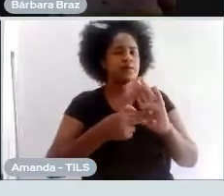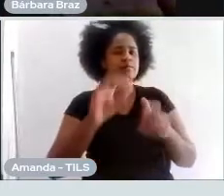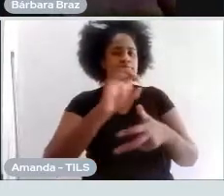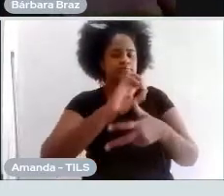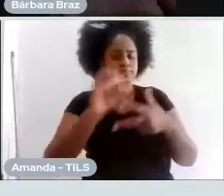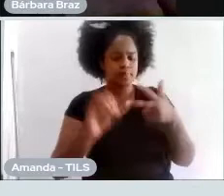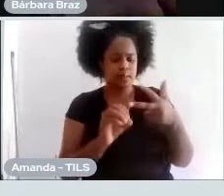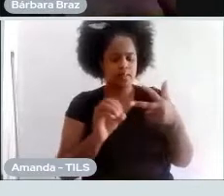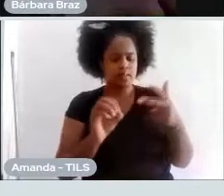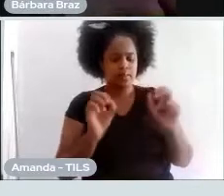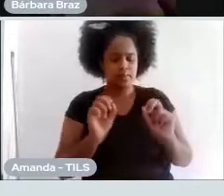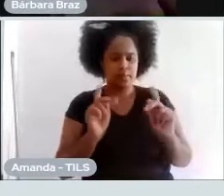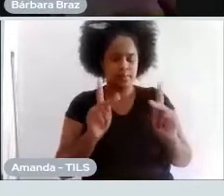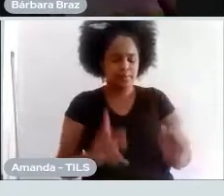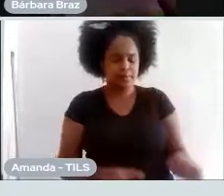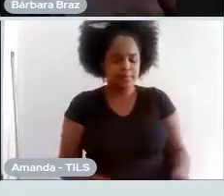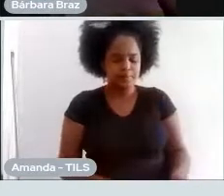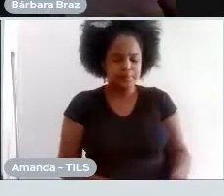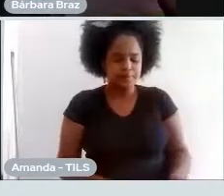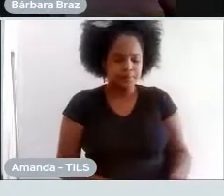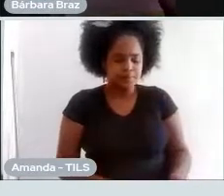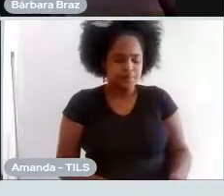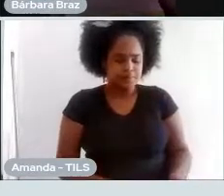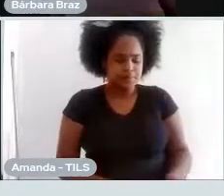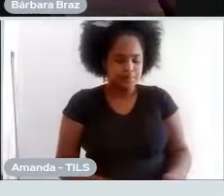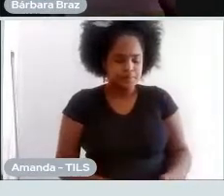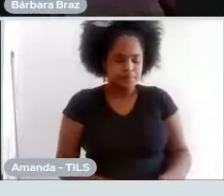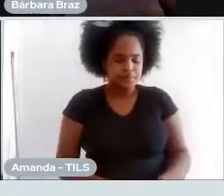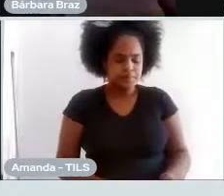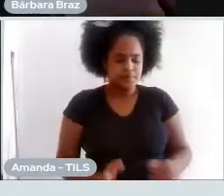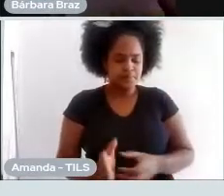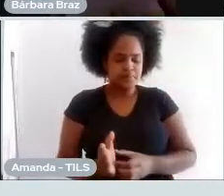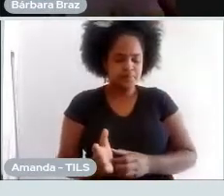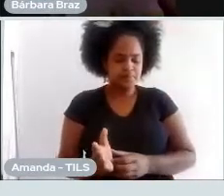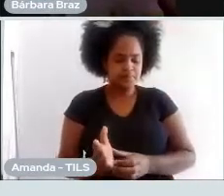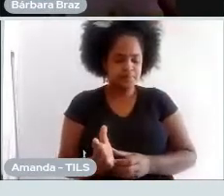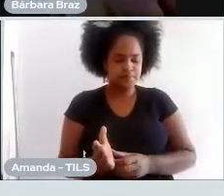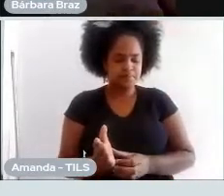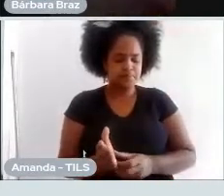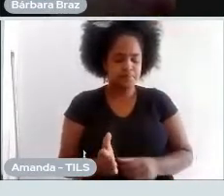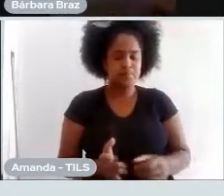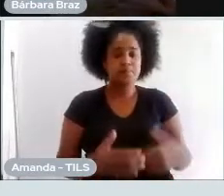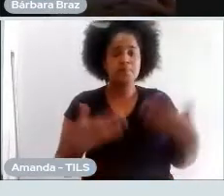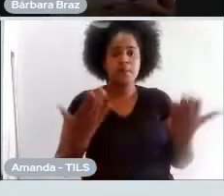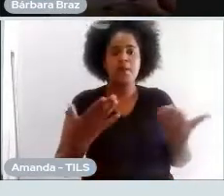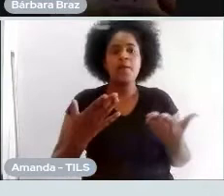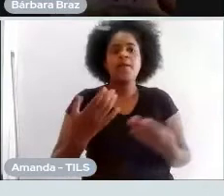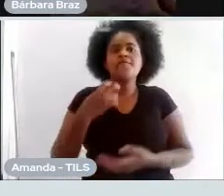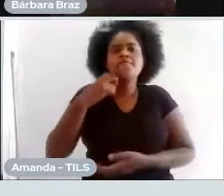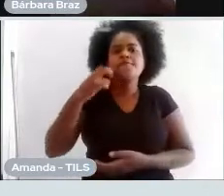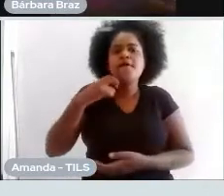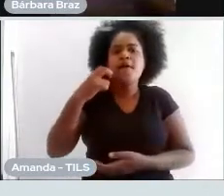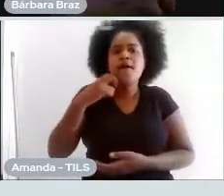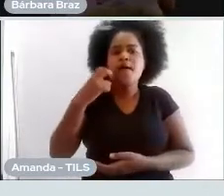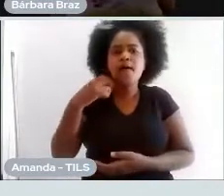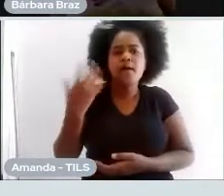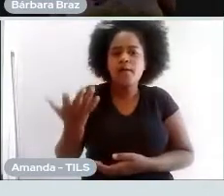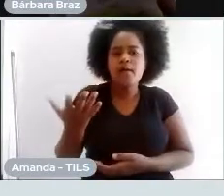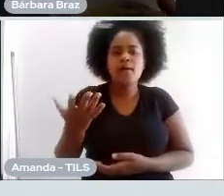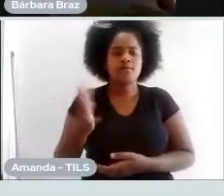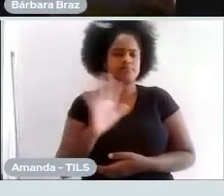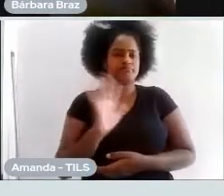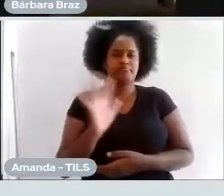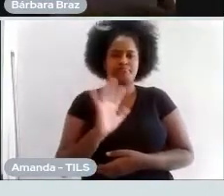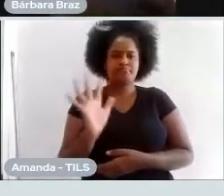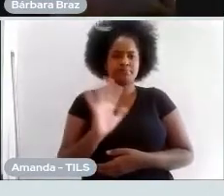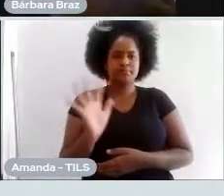ano letivo. Mas não tenham vergonha, porque eu não tenho muita noção, essas aulas introdutórias